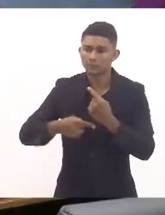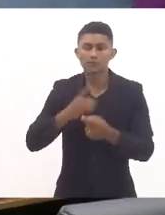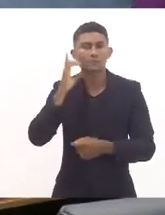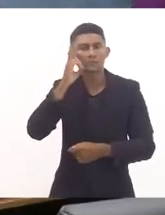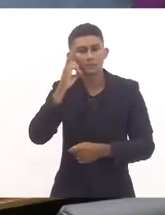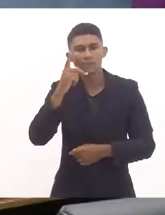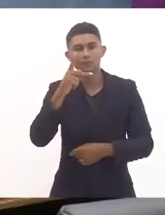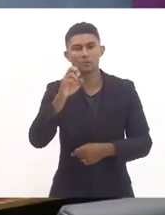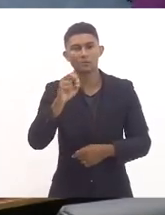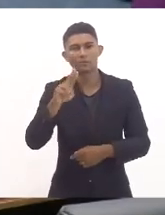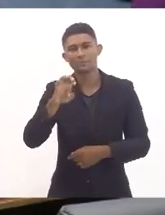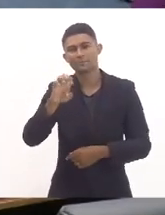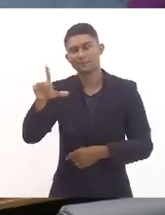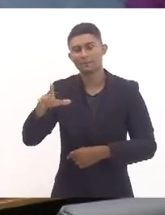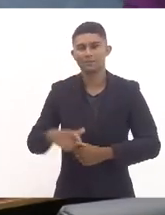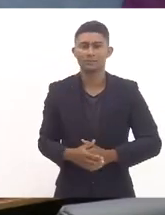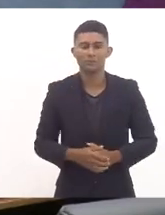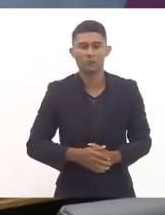Bell.